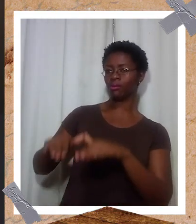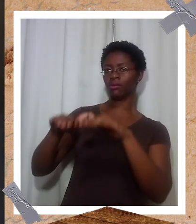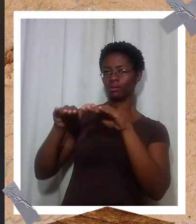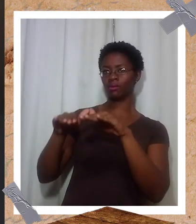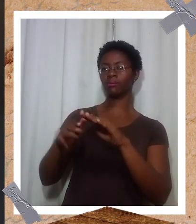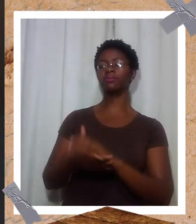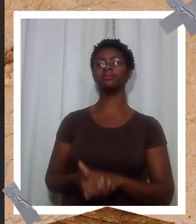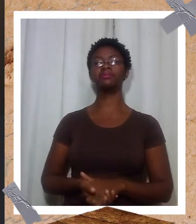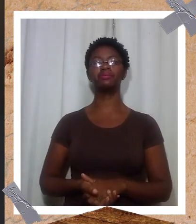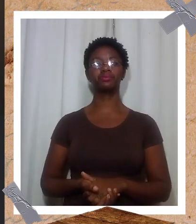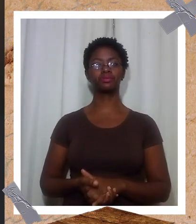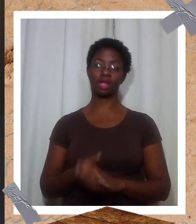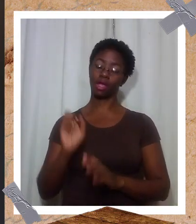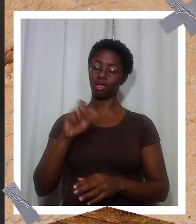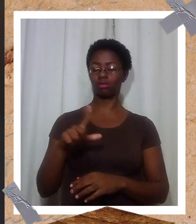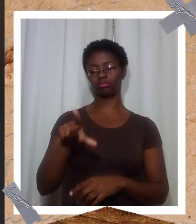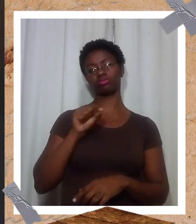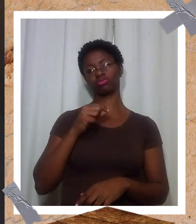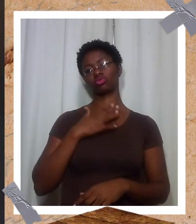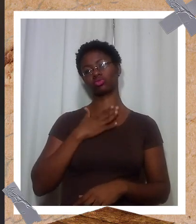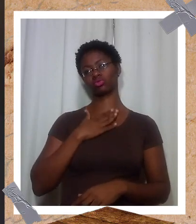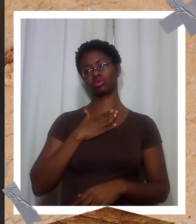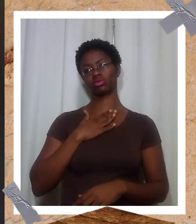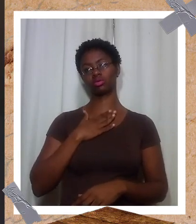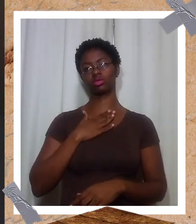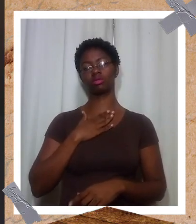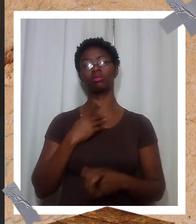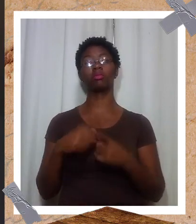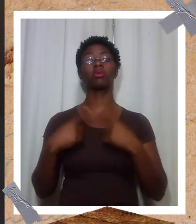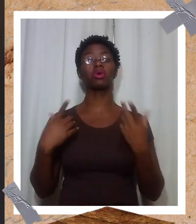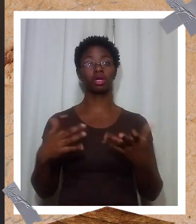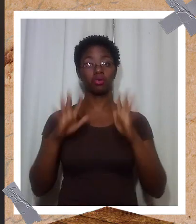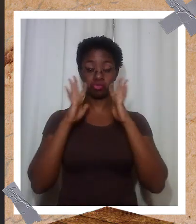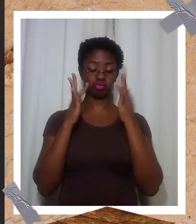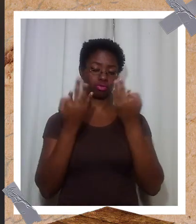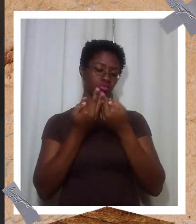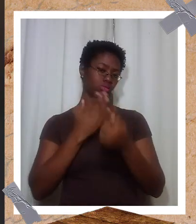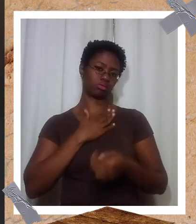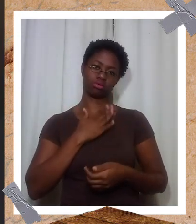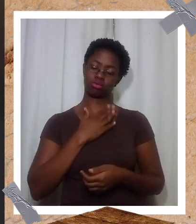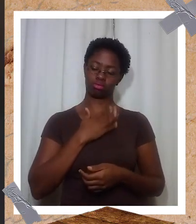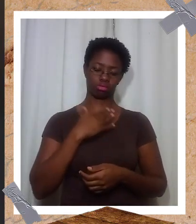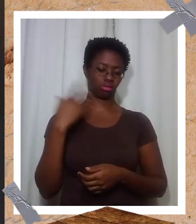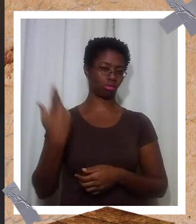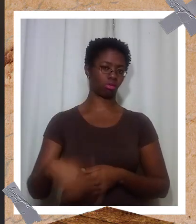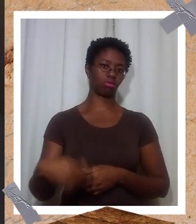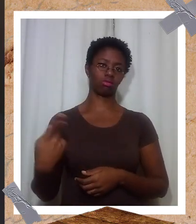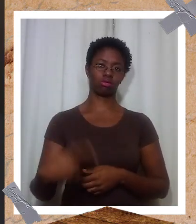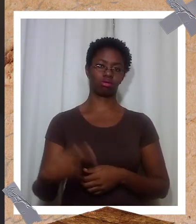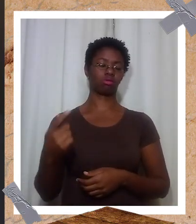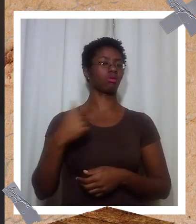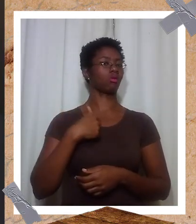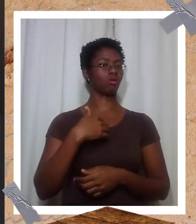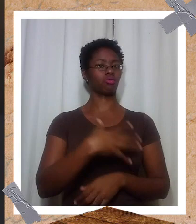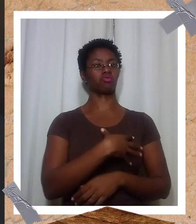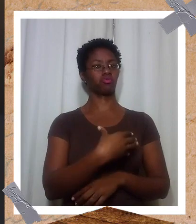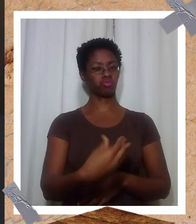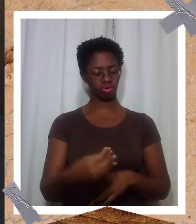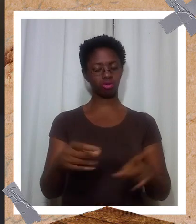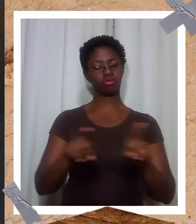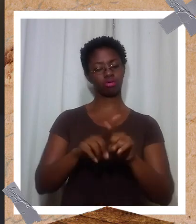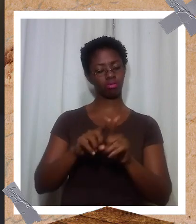de certo é uma escolha, né? Porque minha família inteira está aqui, eu tenho um filho aqui